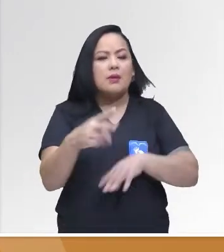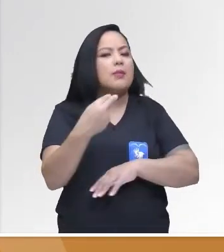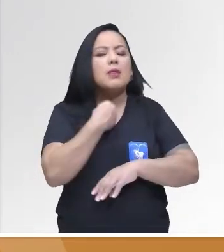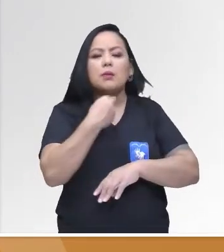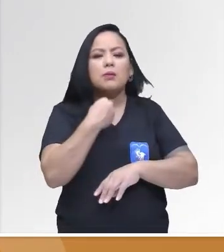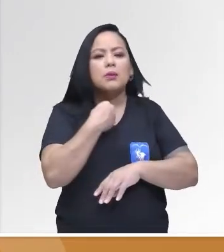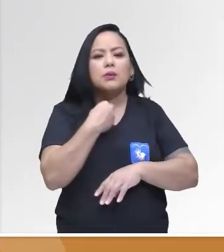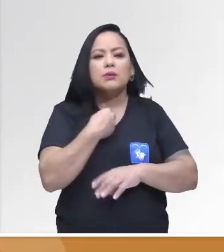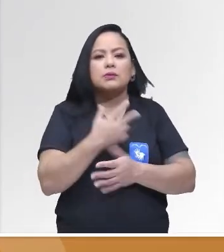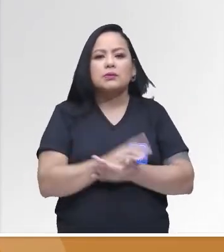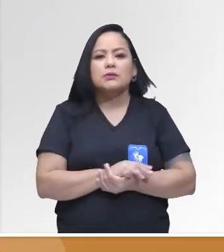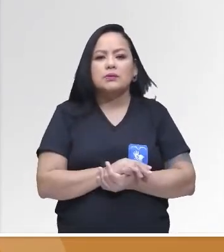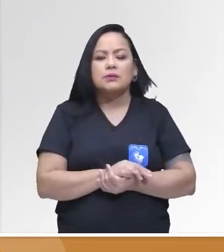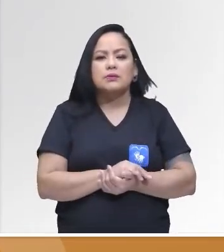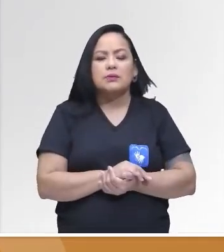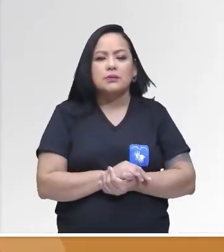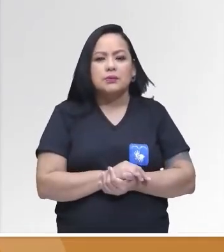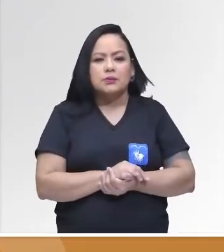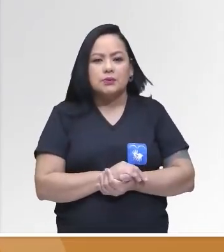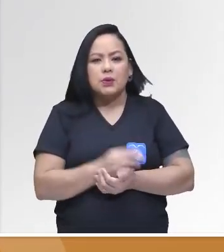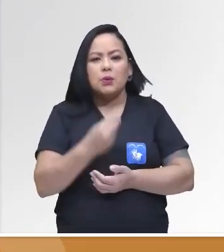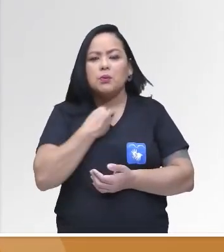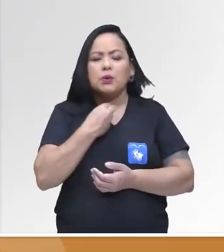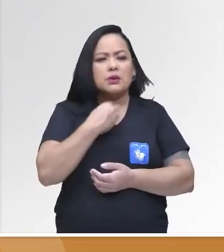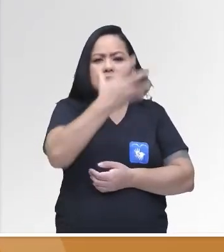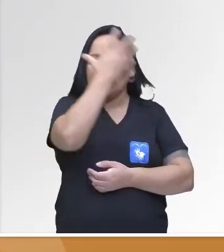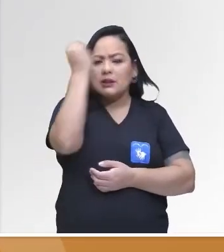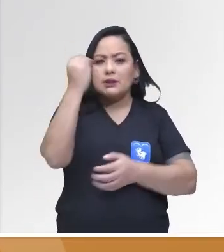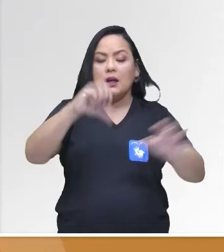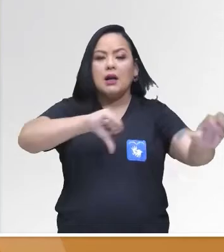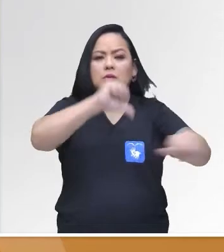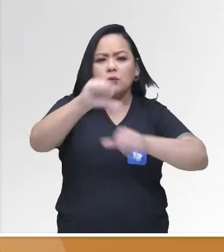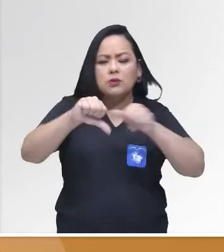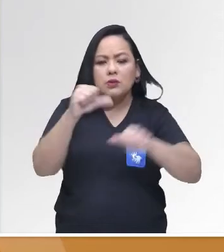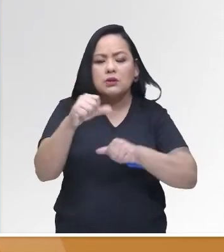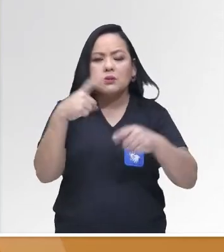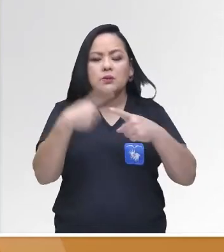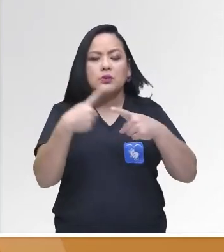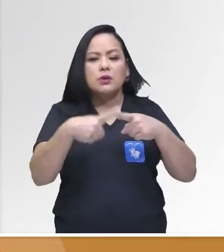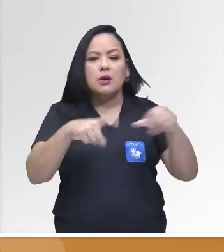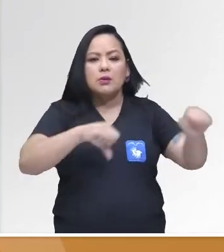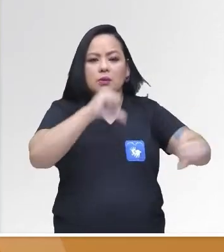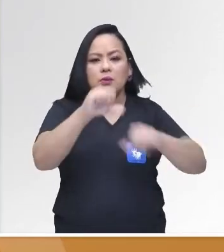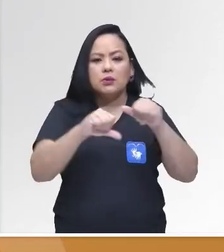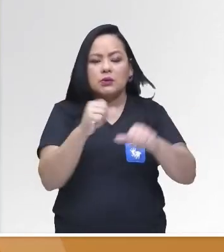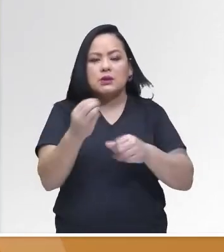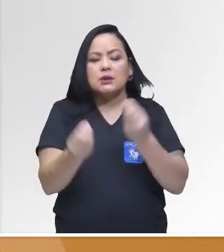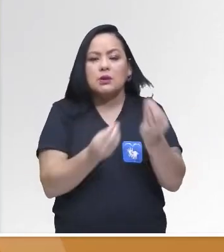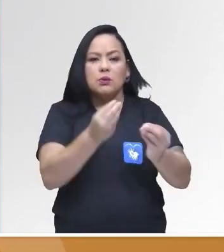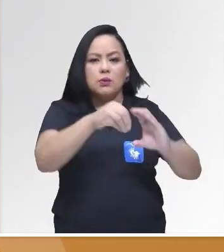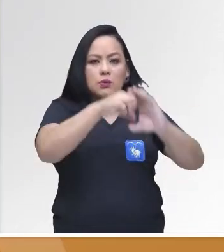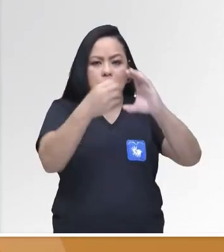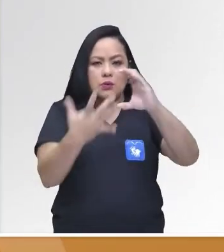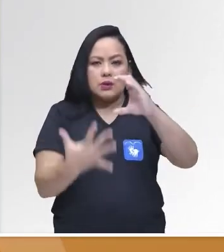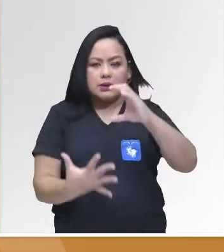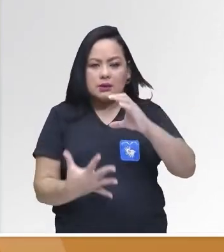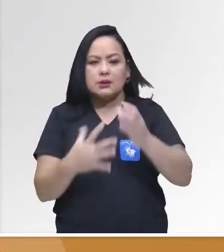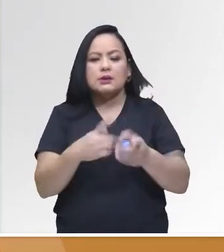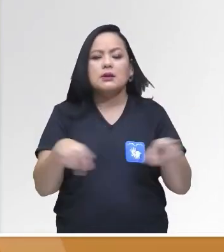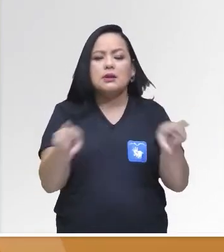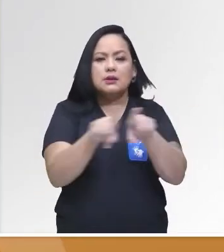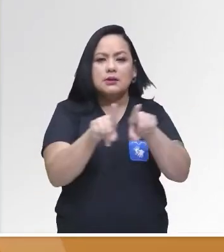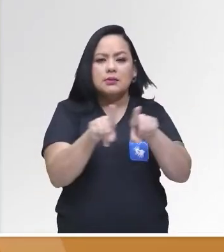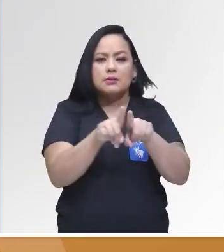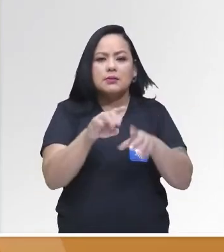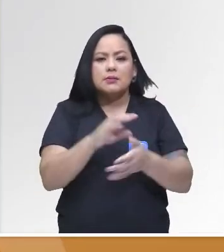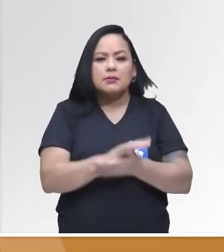pode-se desconsiderar as mudanças, porque a mudança é uma característica